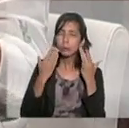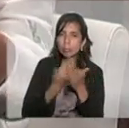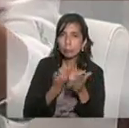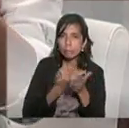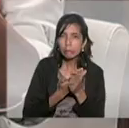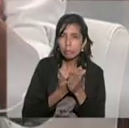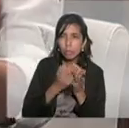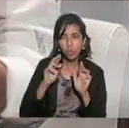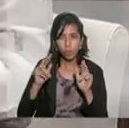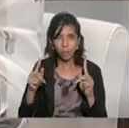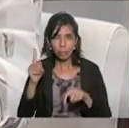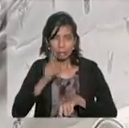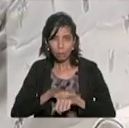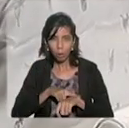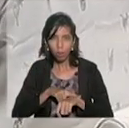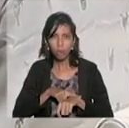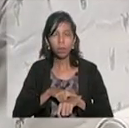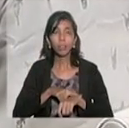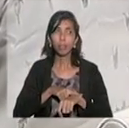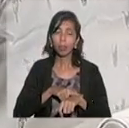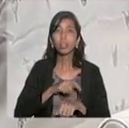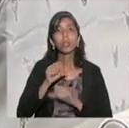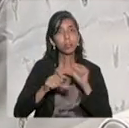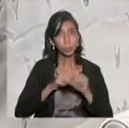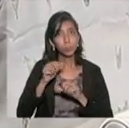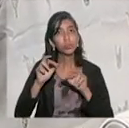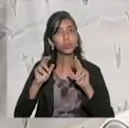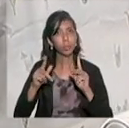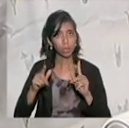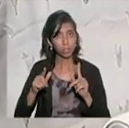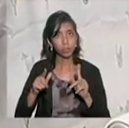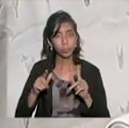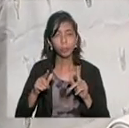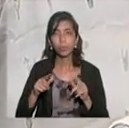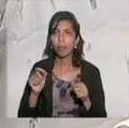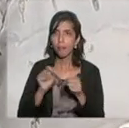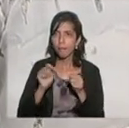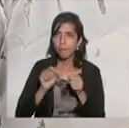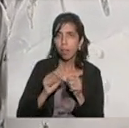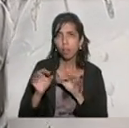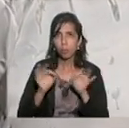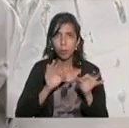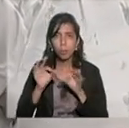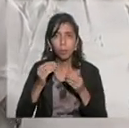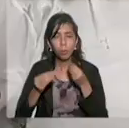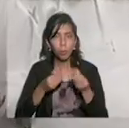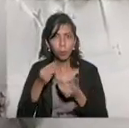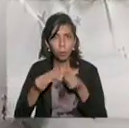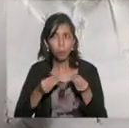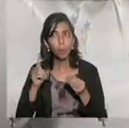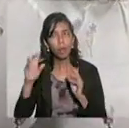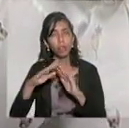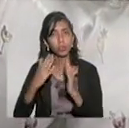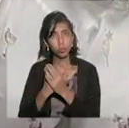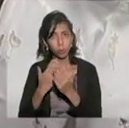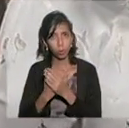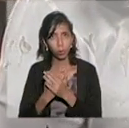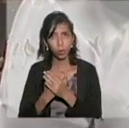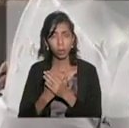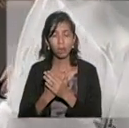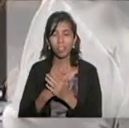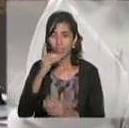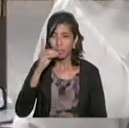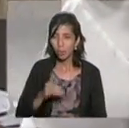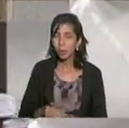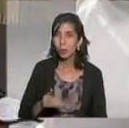teatro quando você vai para a prática? Muita. Na verdade, toda a técnica vem na escola, né? Porque hoje em dia os atores, eles são muito